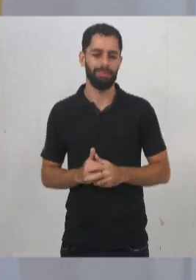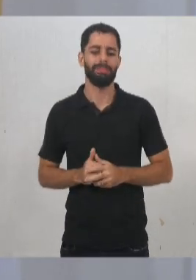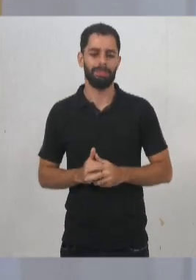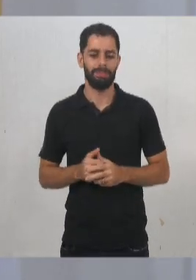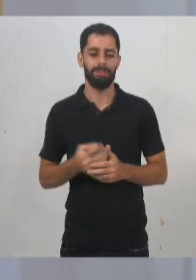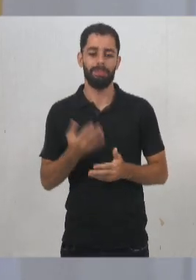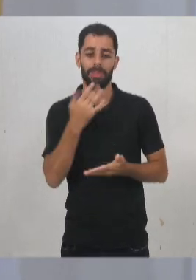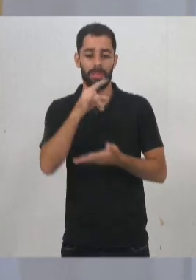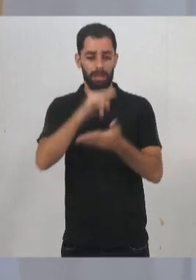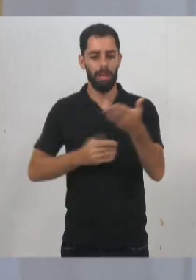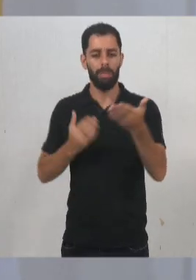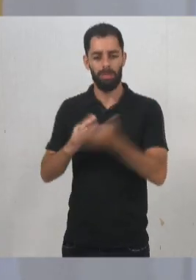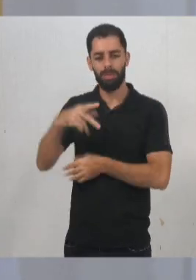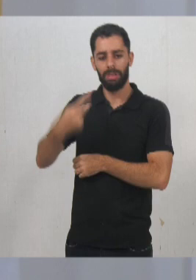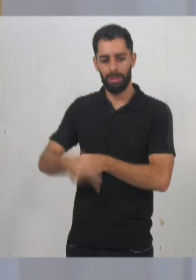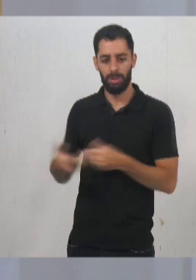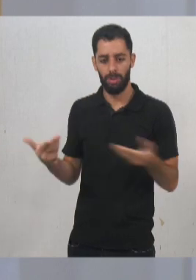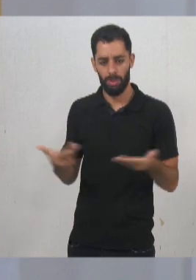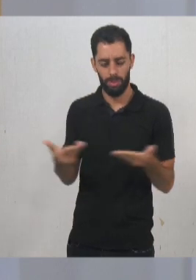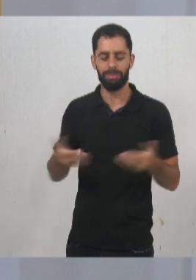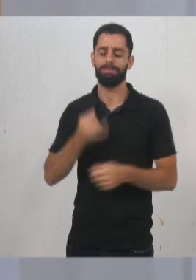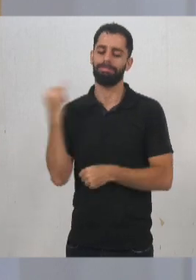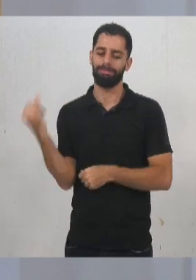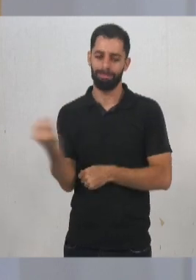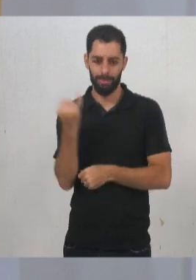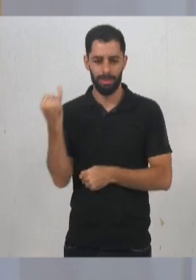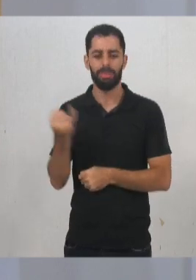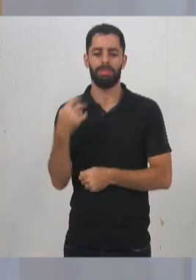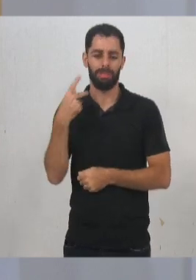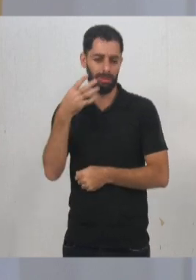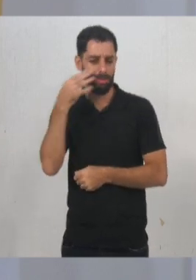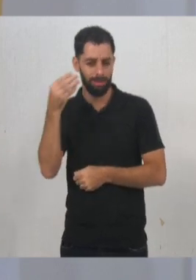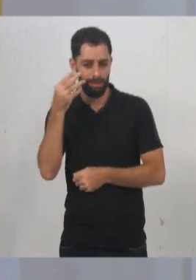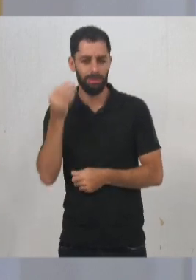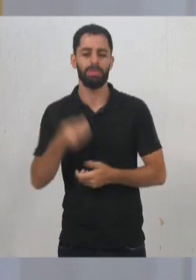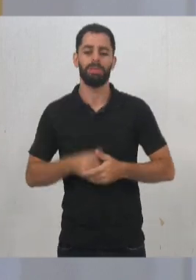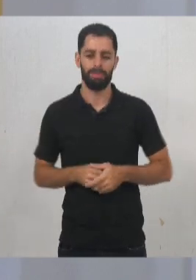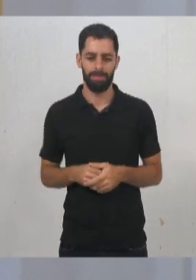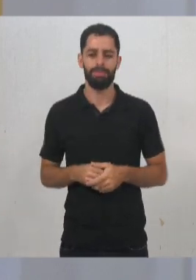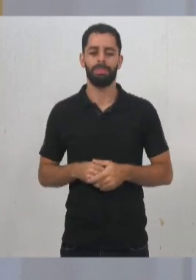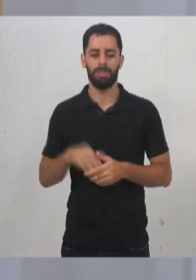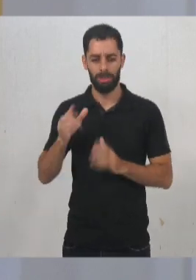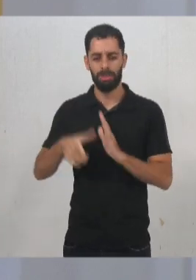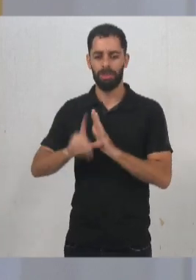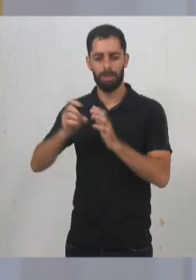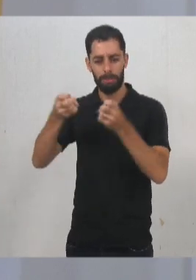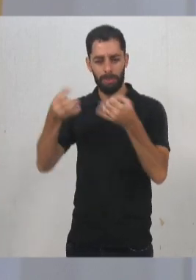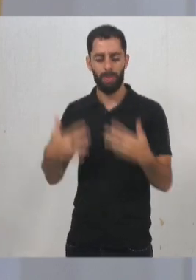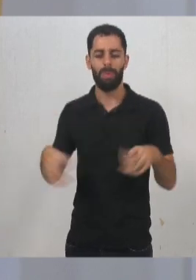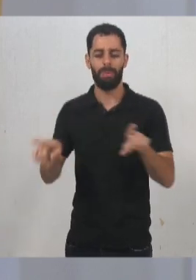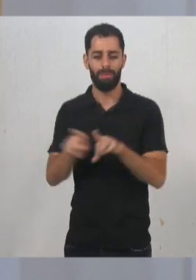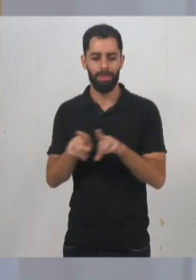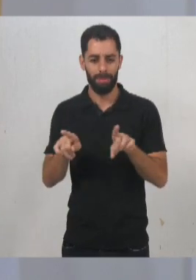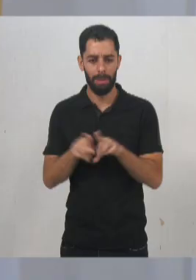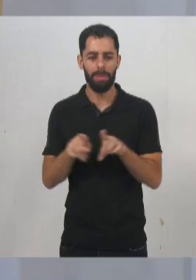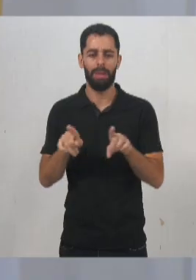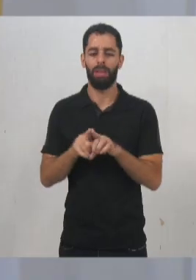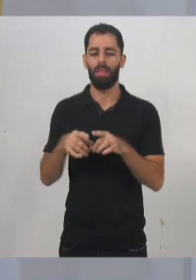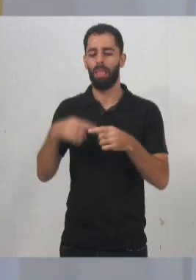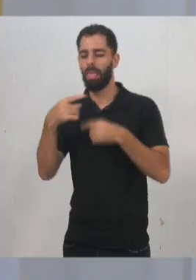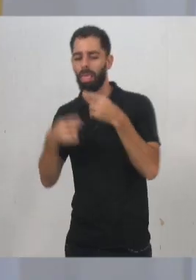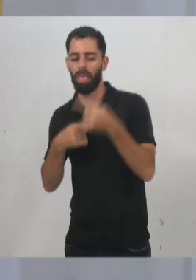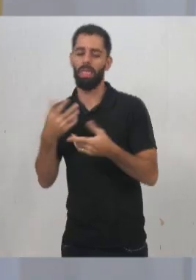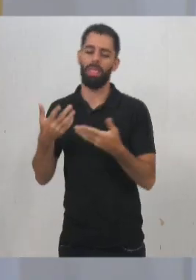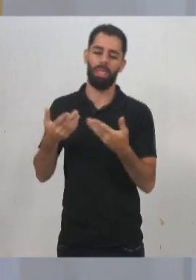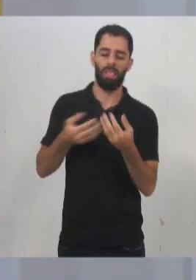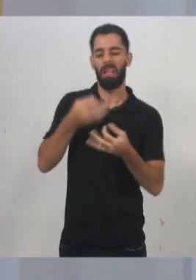requerimento que aprovamos aqui na tarde de hoje é importante Vereador Gilson né agora é aquilo que foi falado aqui que não venho com blá blá blá que não